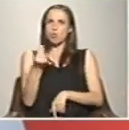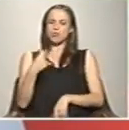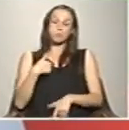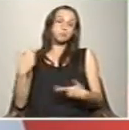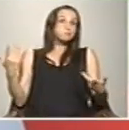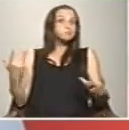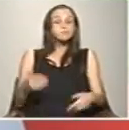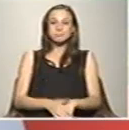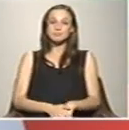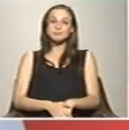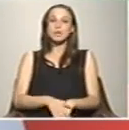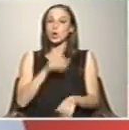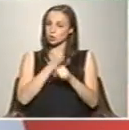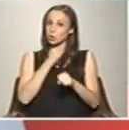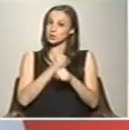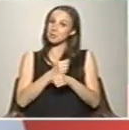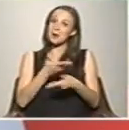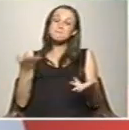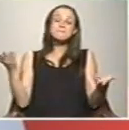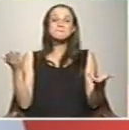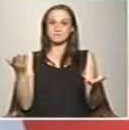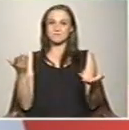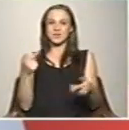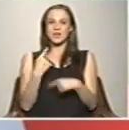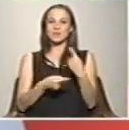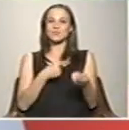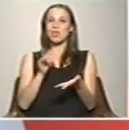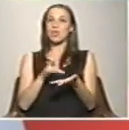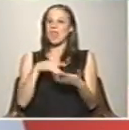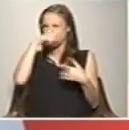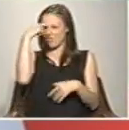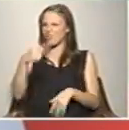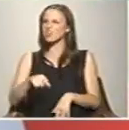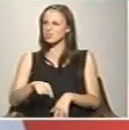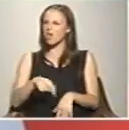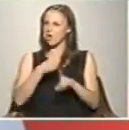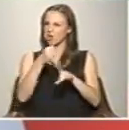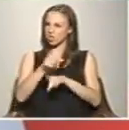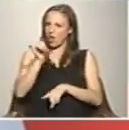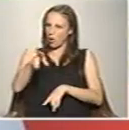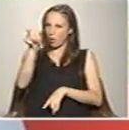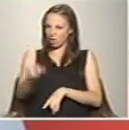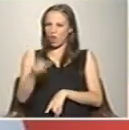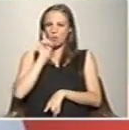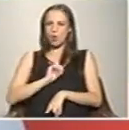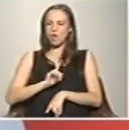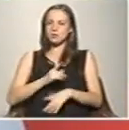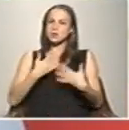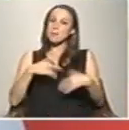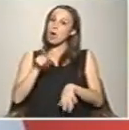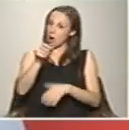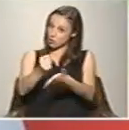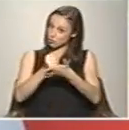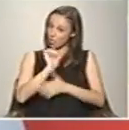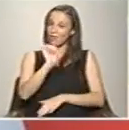pá, estou a trabalhar nisso. São rivais que são difíceis de bater, mas em breve, com a vossa ajuda, pode